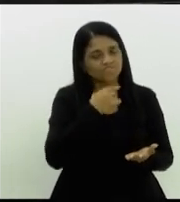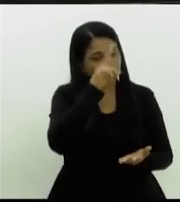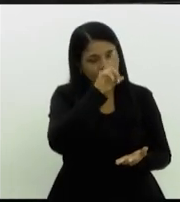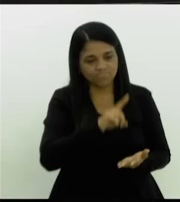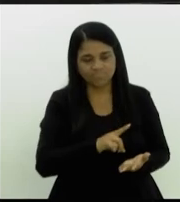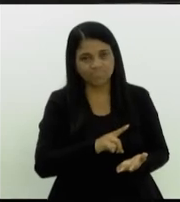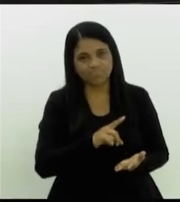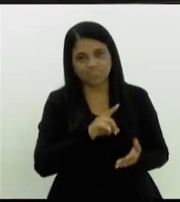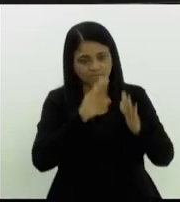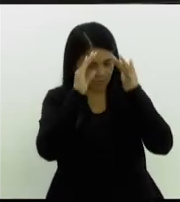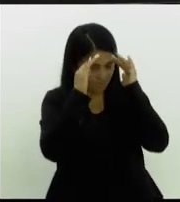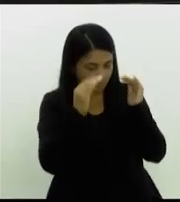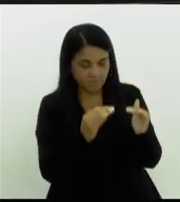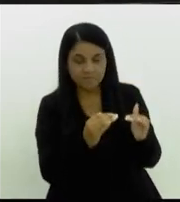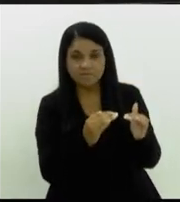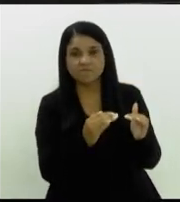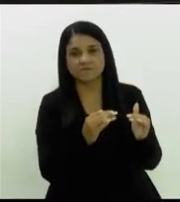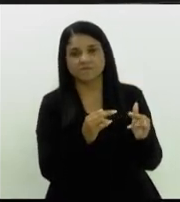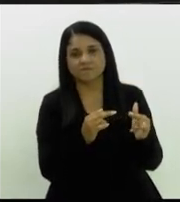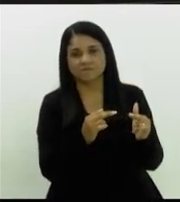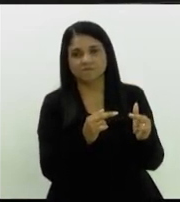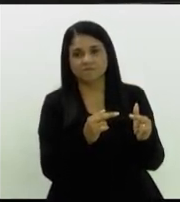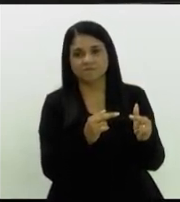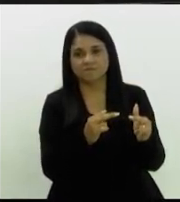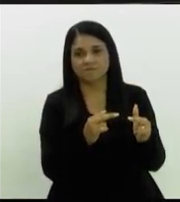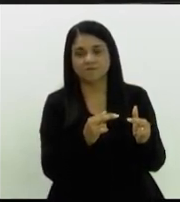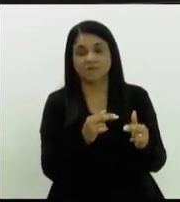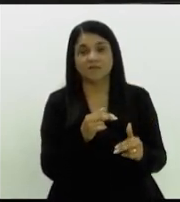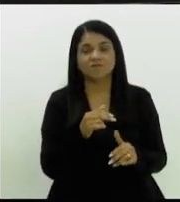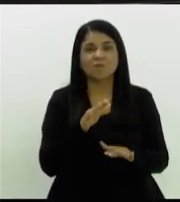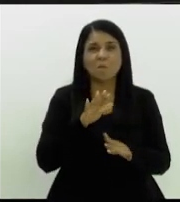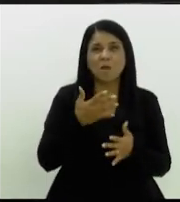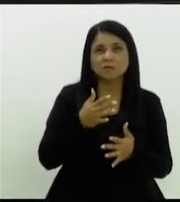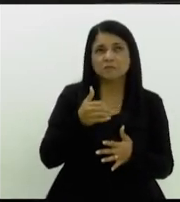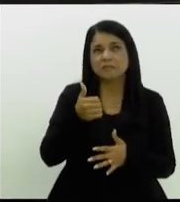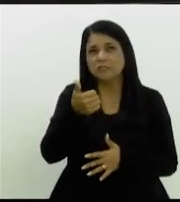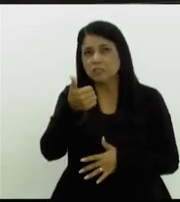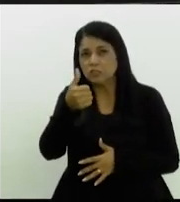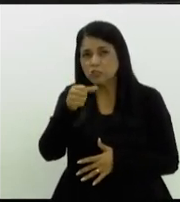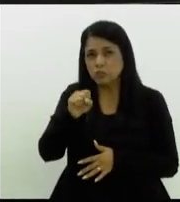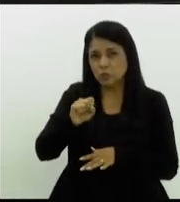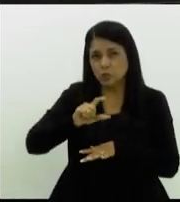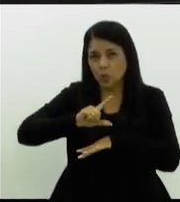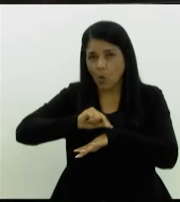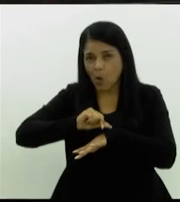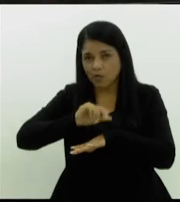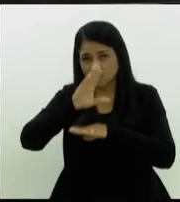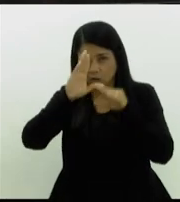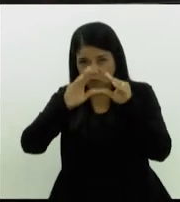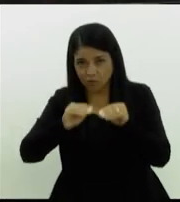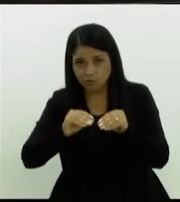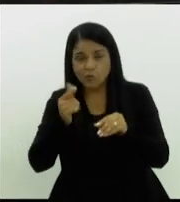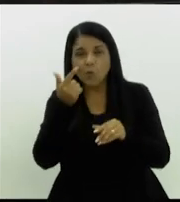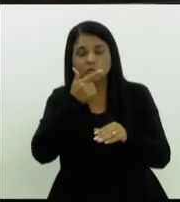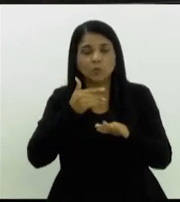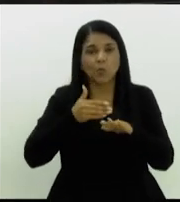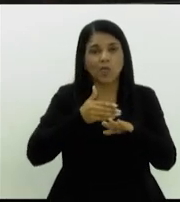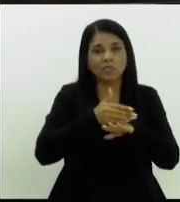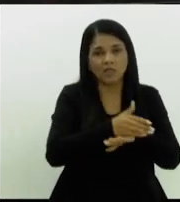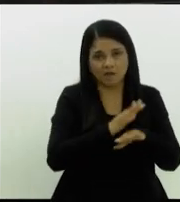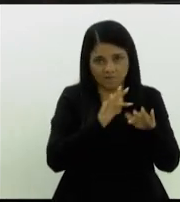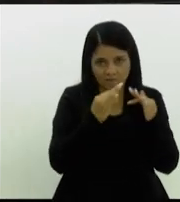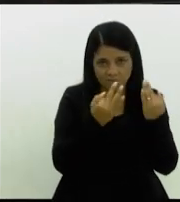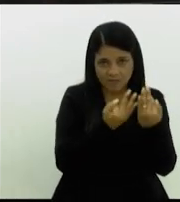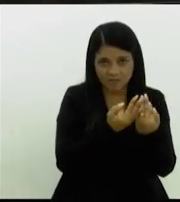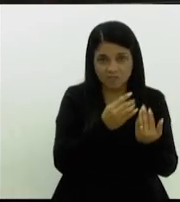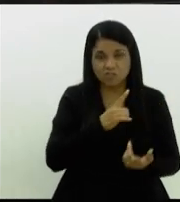respeitado. Foi apenas por volta das 18 horas que a média dos familiares conseguiram entrar, porque tinha ali